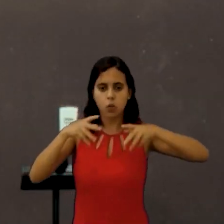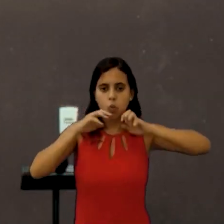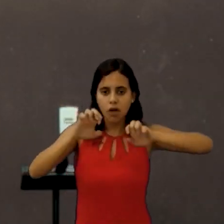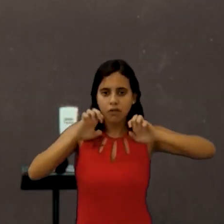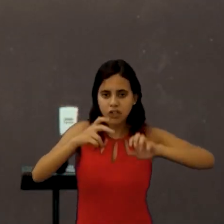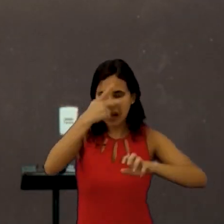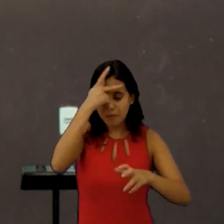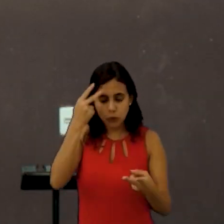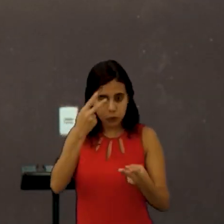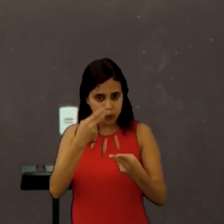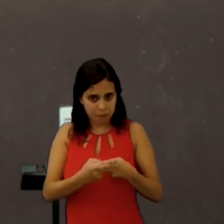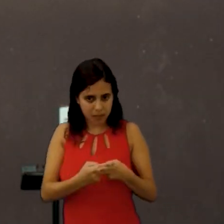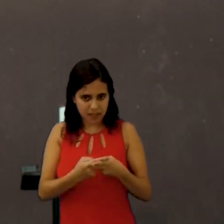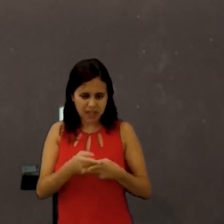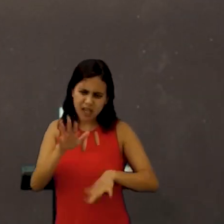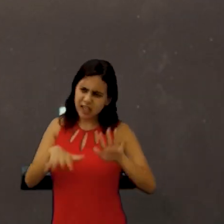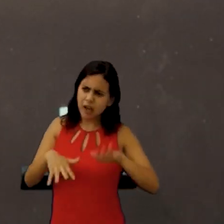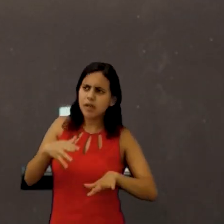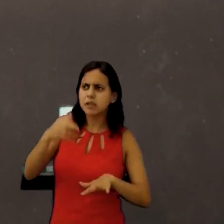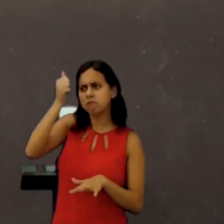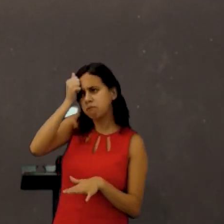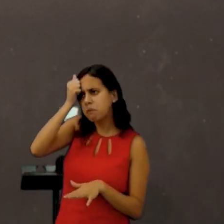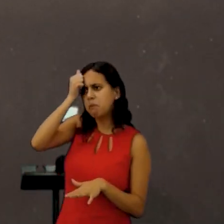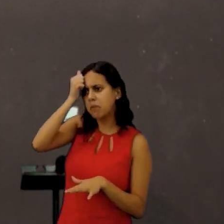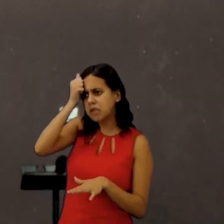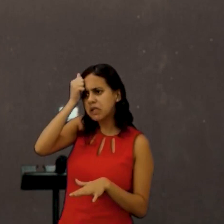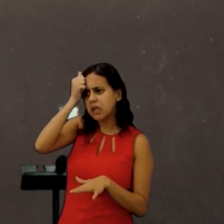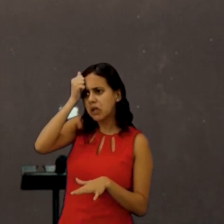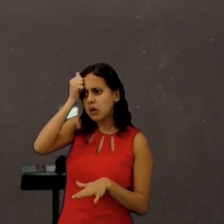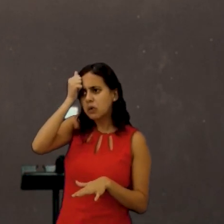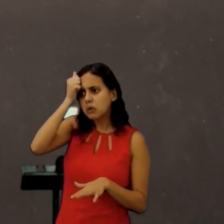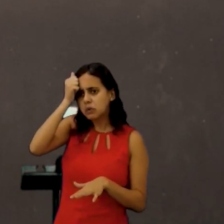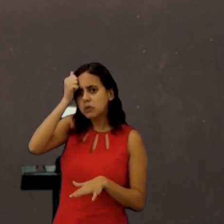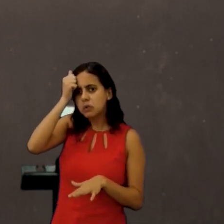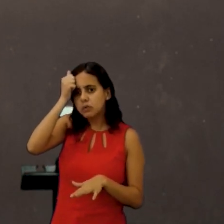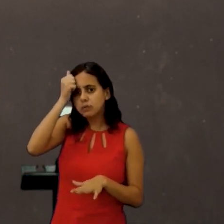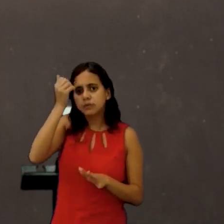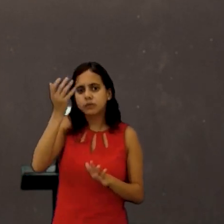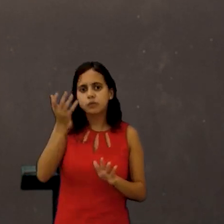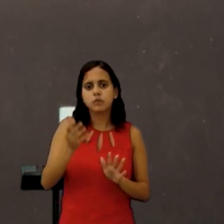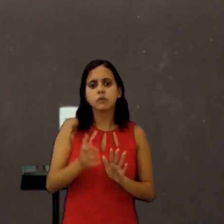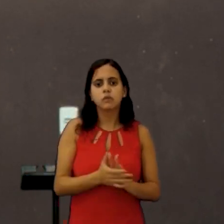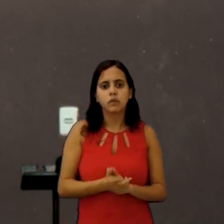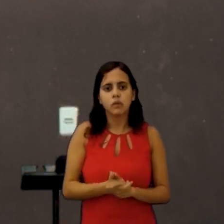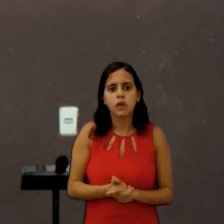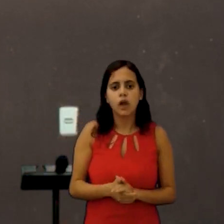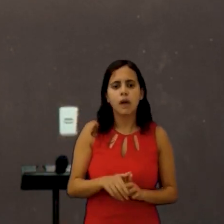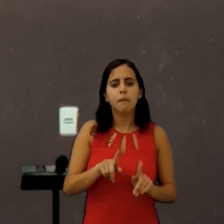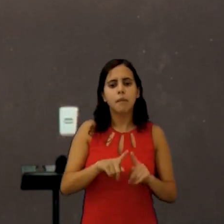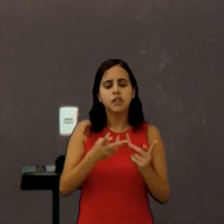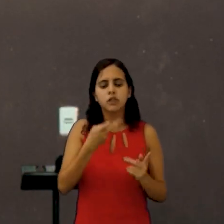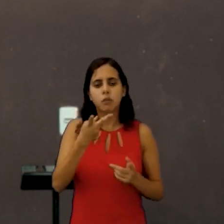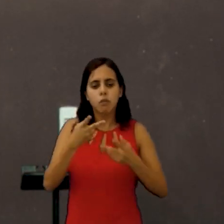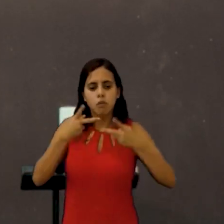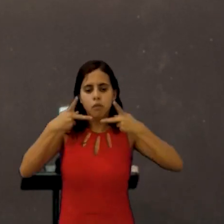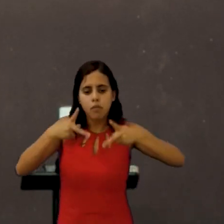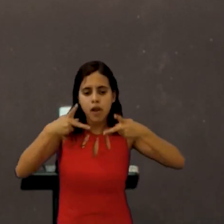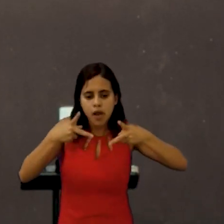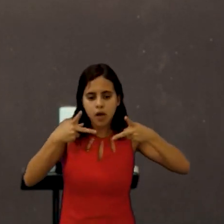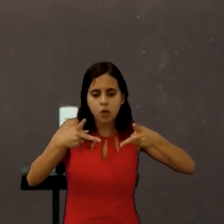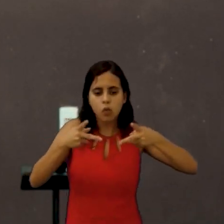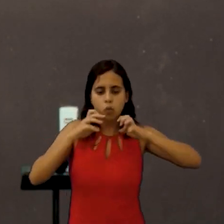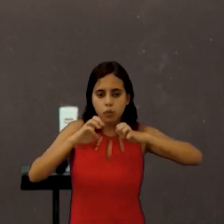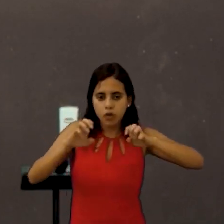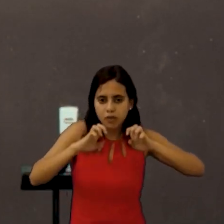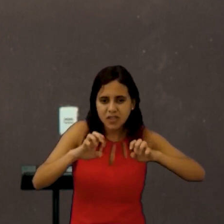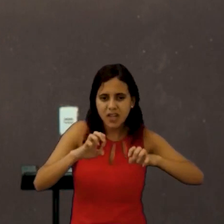está arrependido talvez, e que os seus crimes vão fazê-lo pagar o preço, mas eu digo para ele que mesmo em meio à angústia